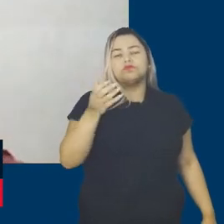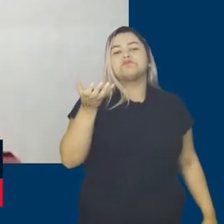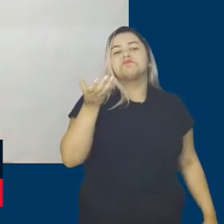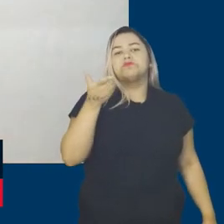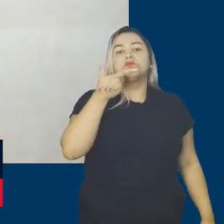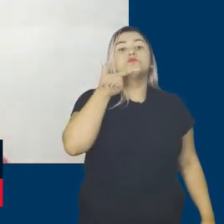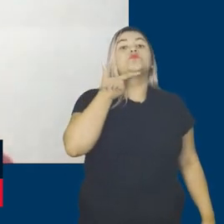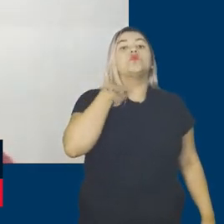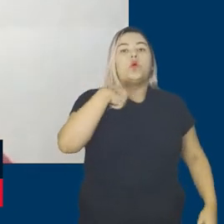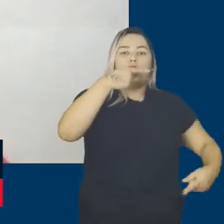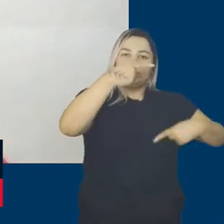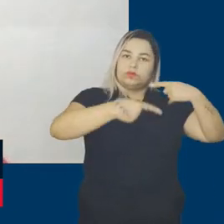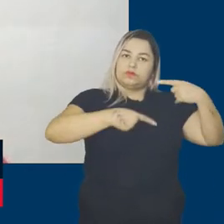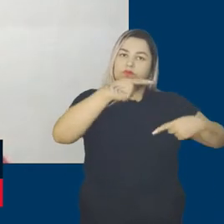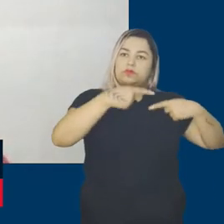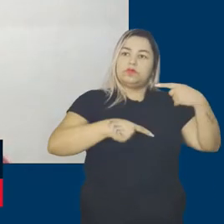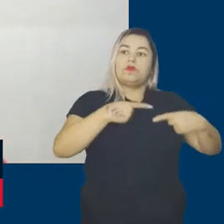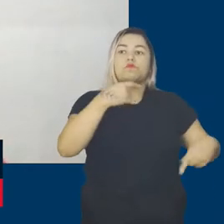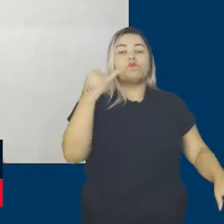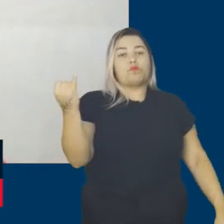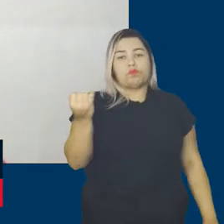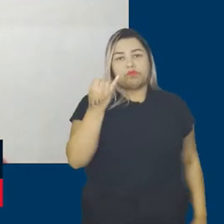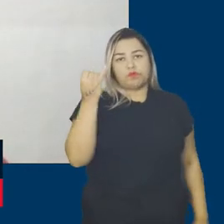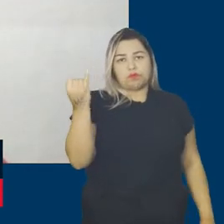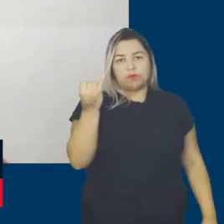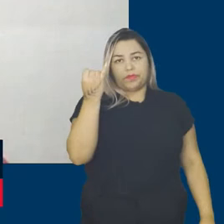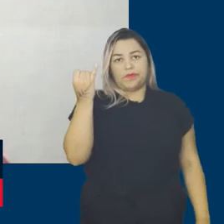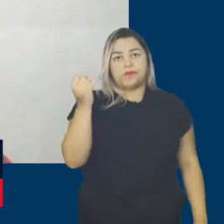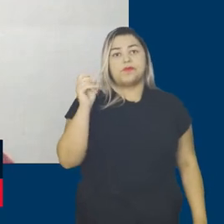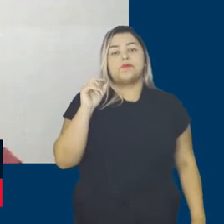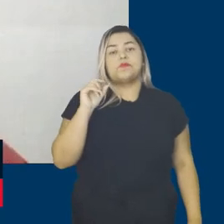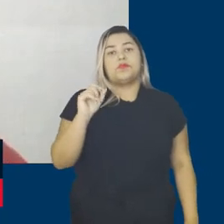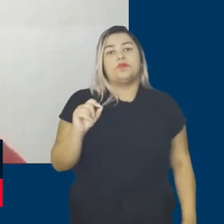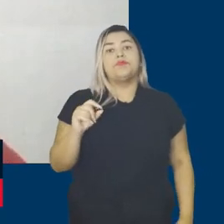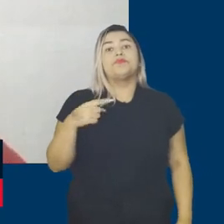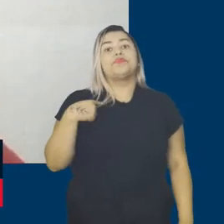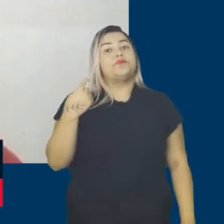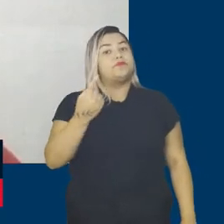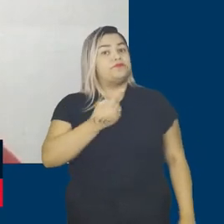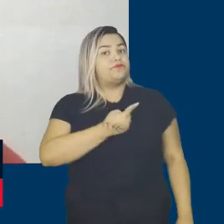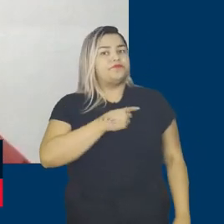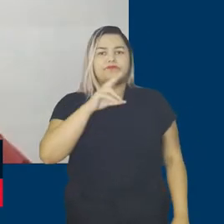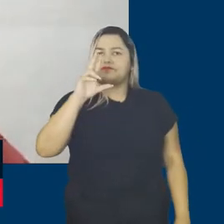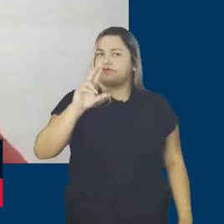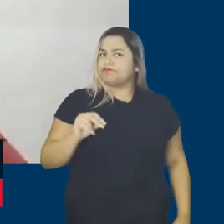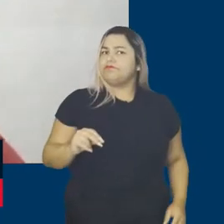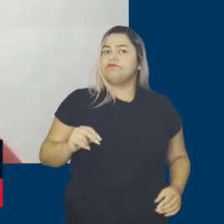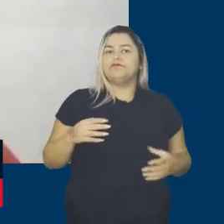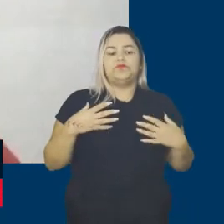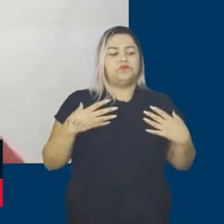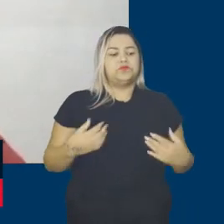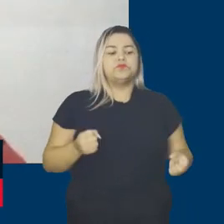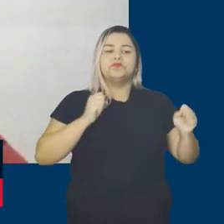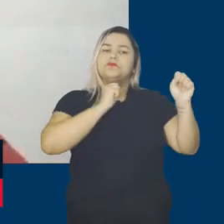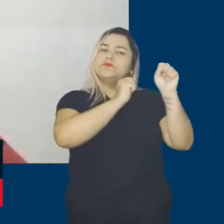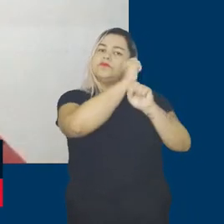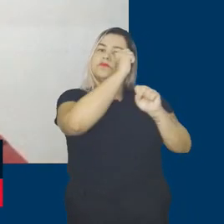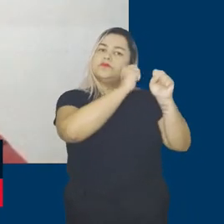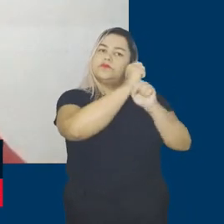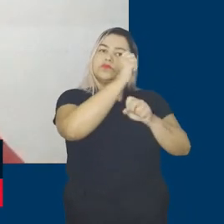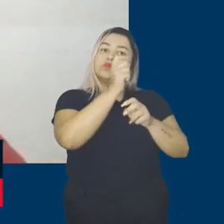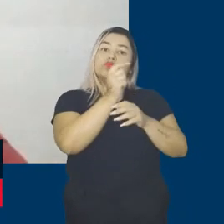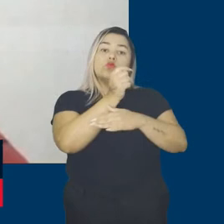foi um debate super importante, né? E nós não vamos construir um país, uma